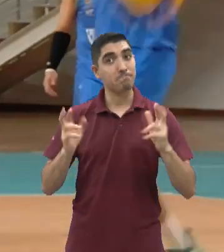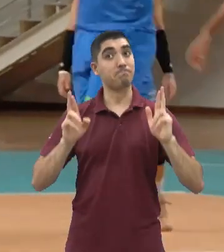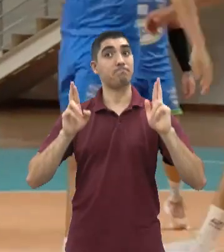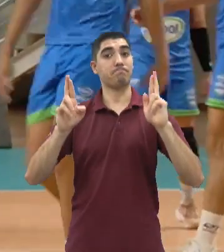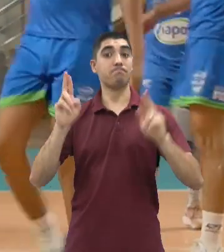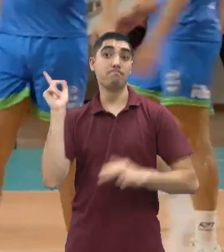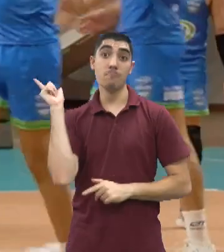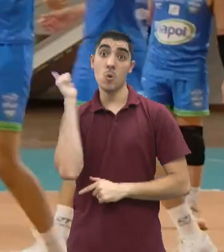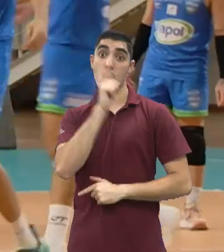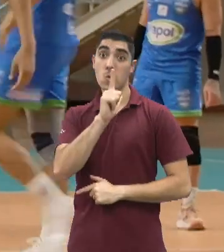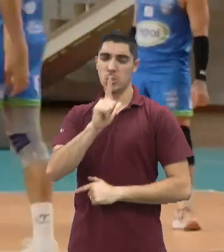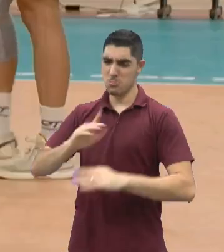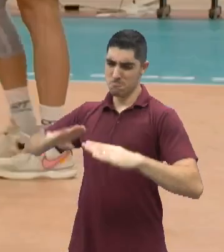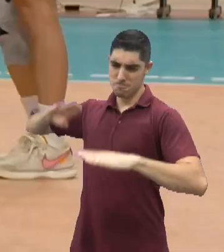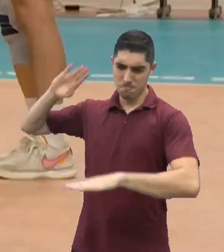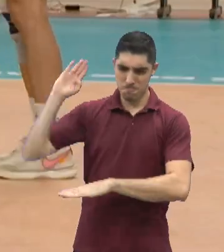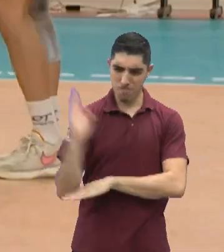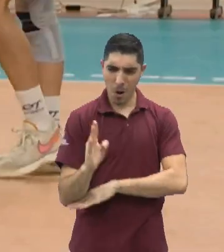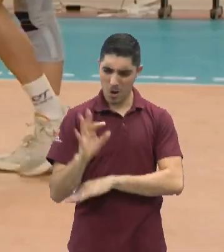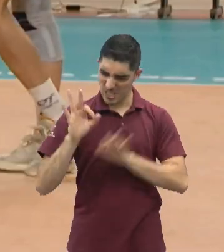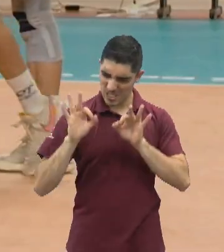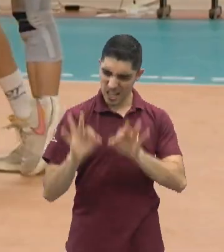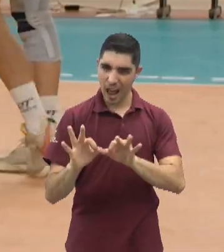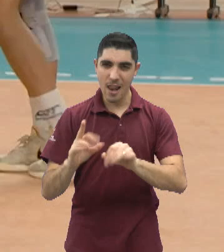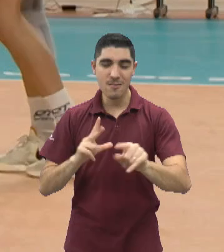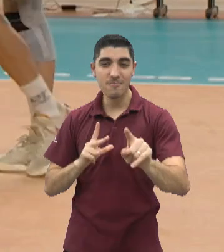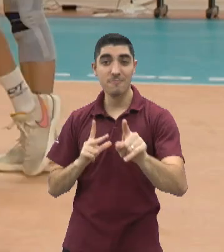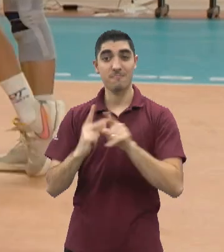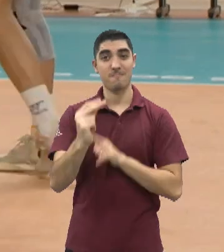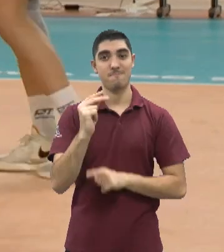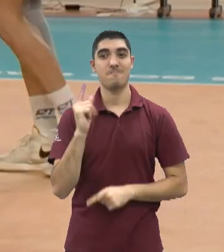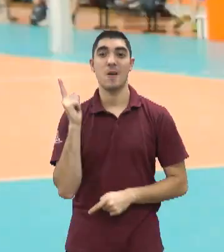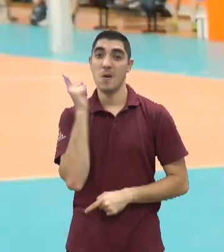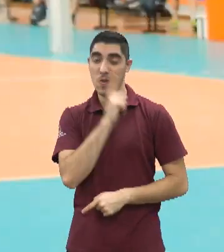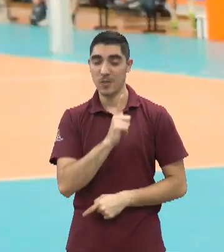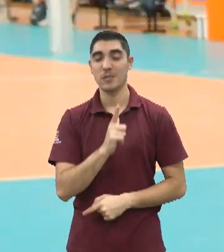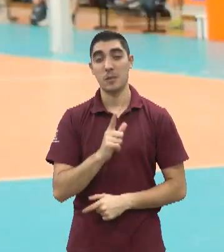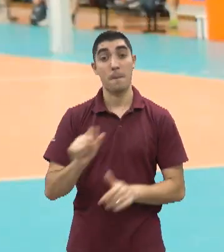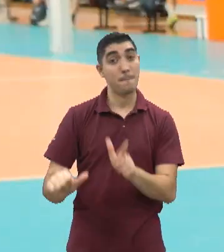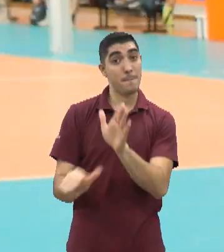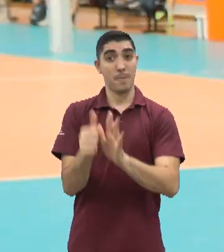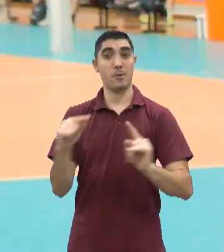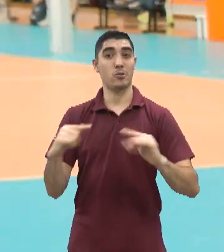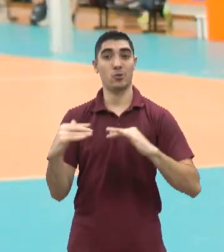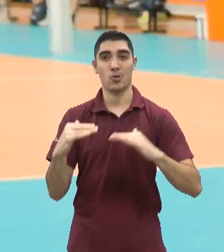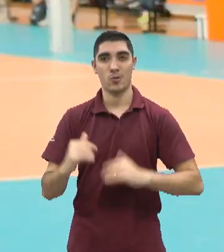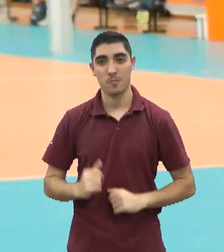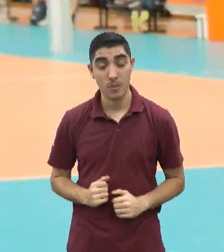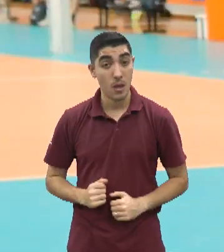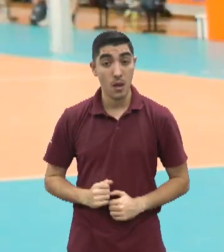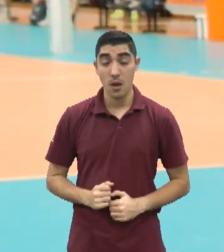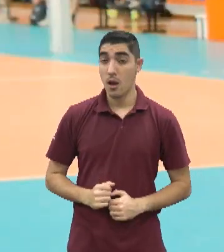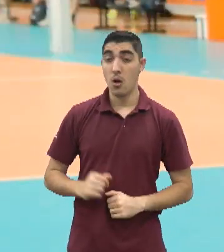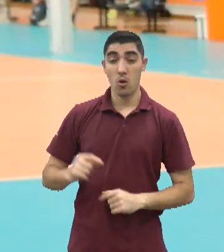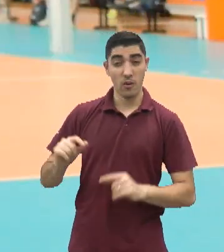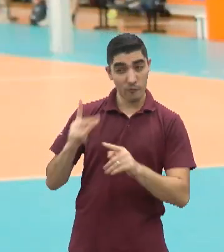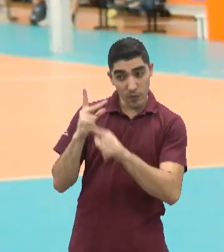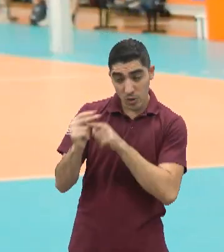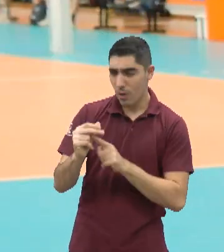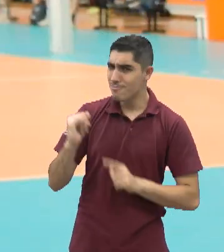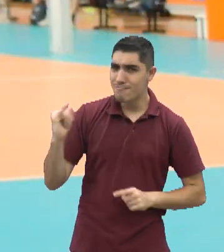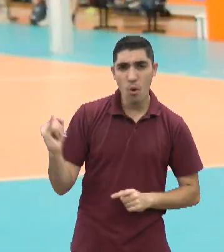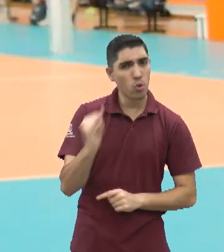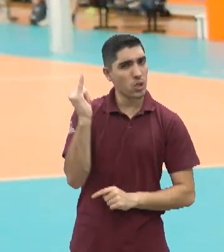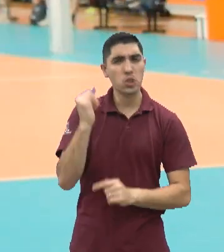mão direita e certeira, para conquistar a vitória logo na estreia. Vitória sempre é importante, seja no primeiro jogo, no segundo, no